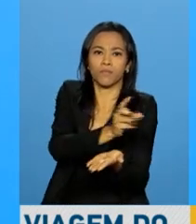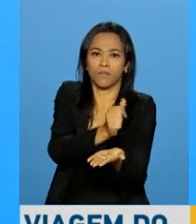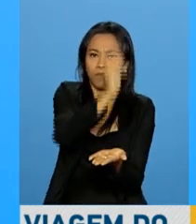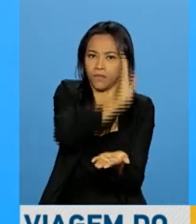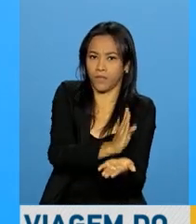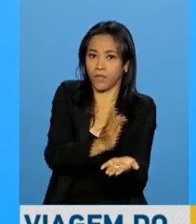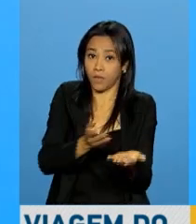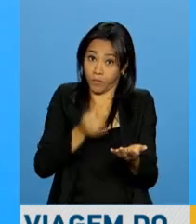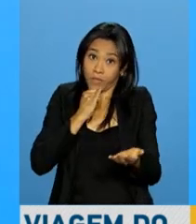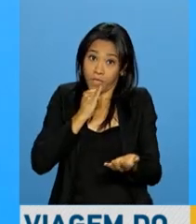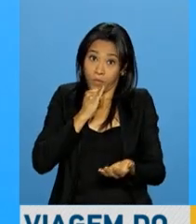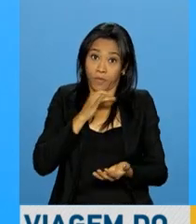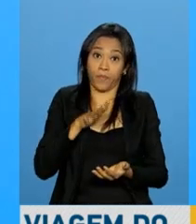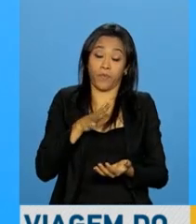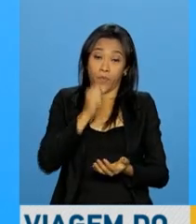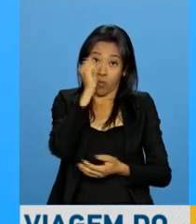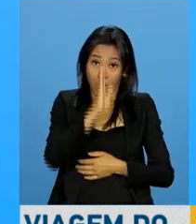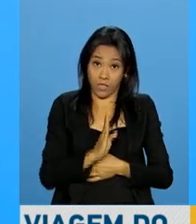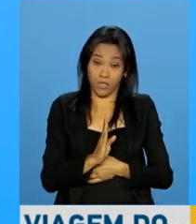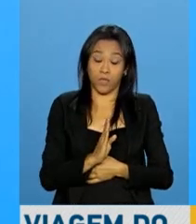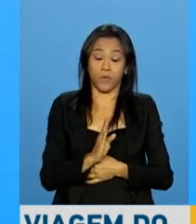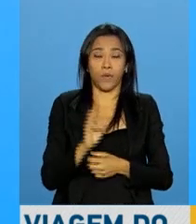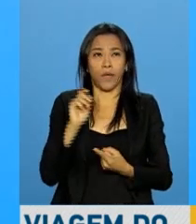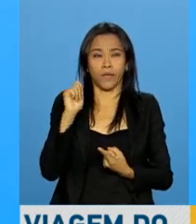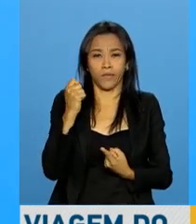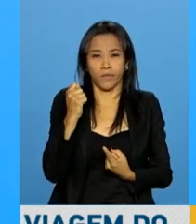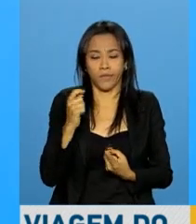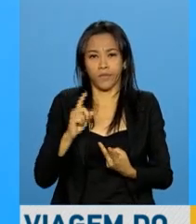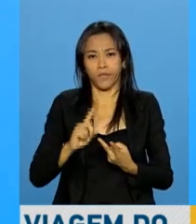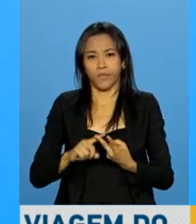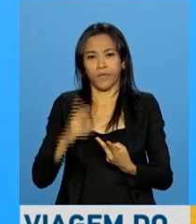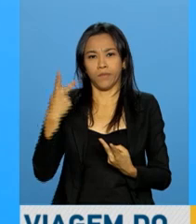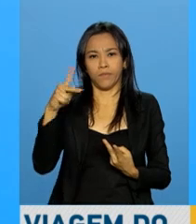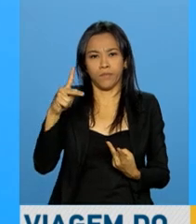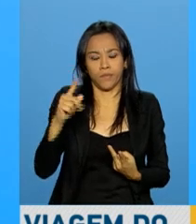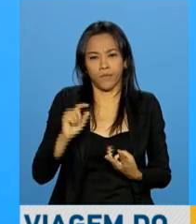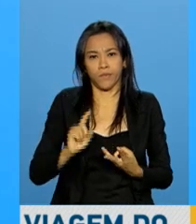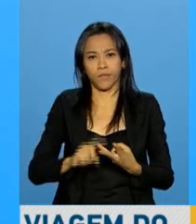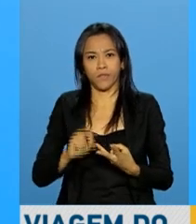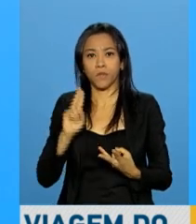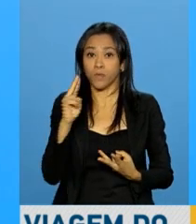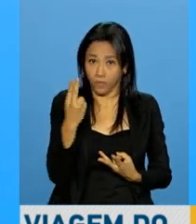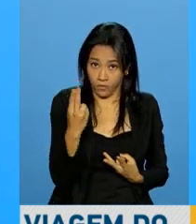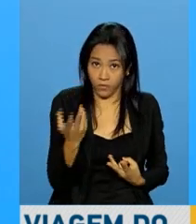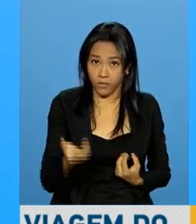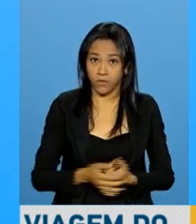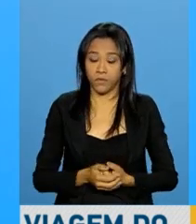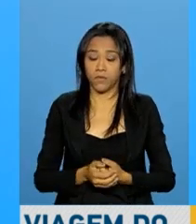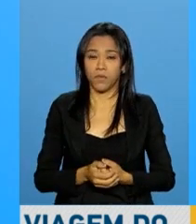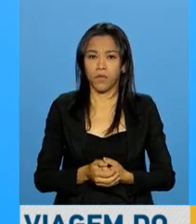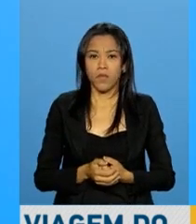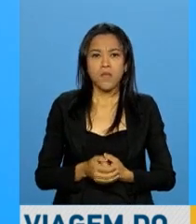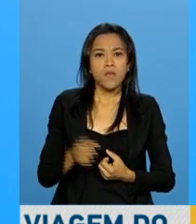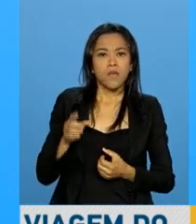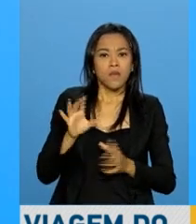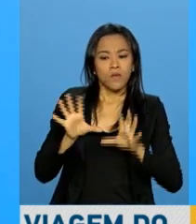na nossa região, o Brasil, a Argentina, o Paraguai e o Uruguai,